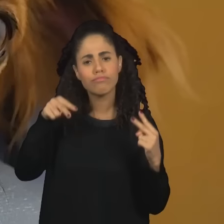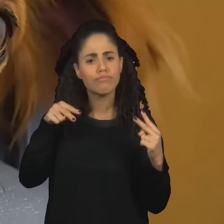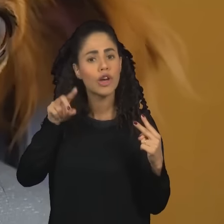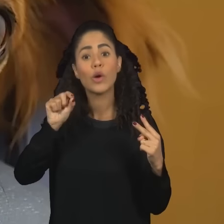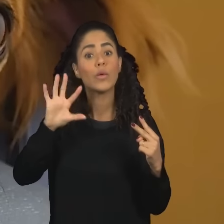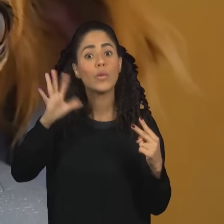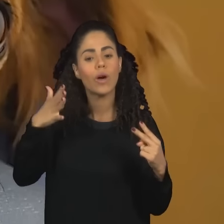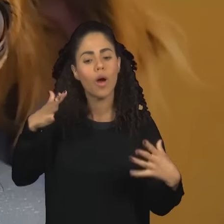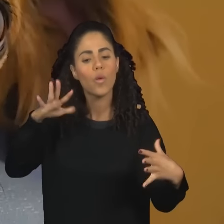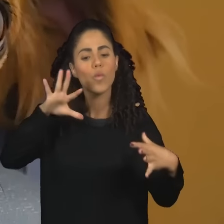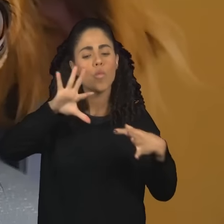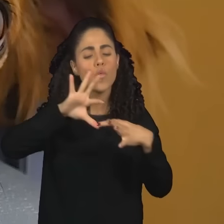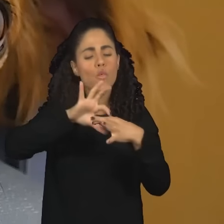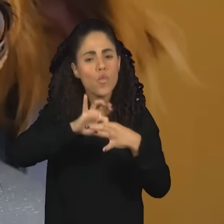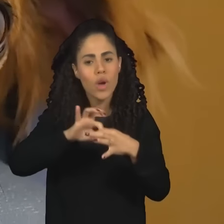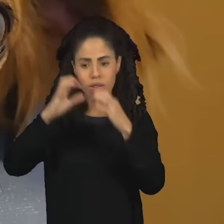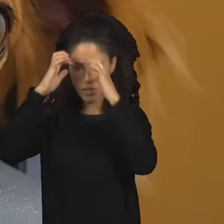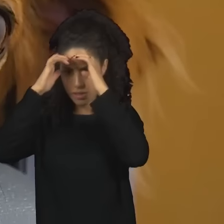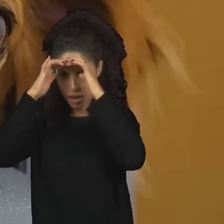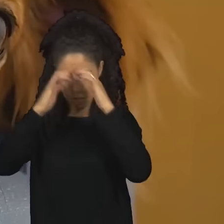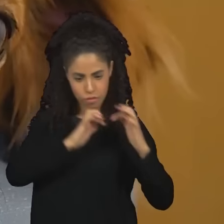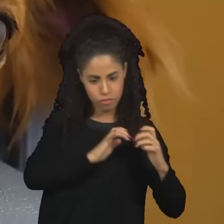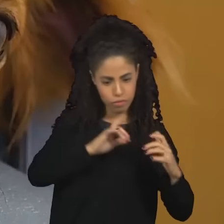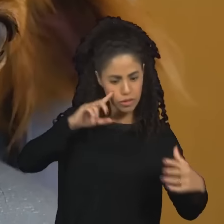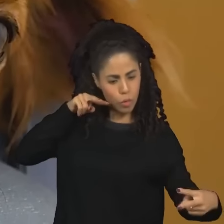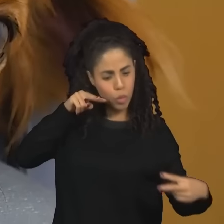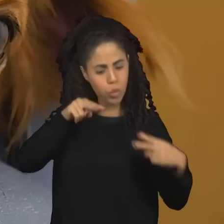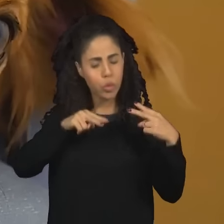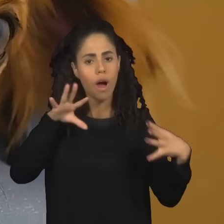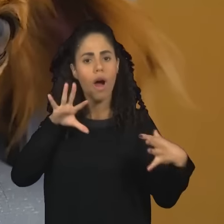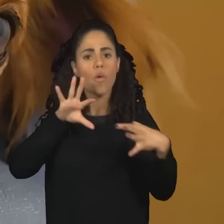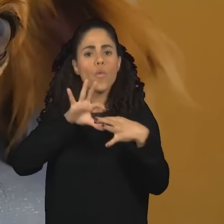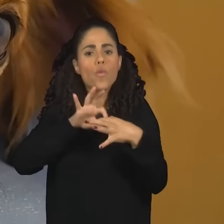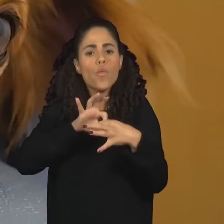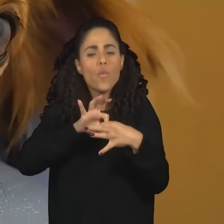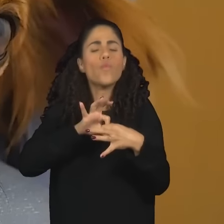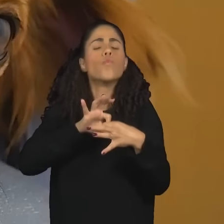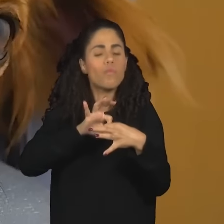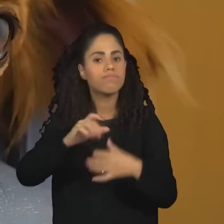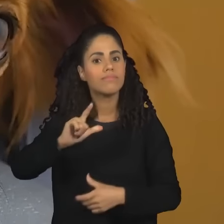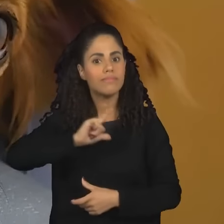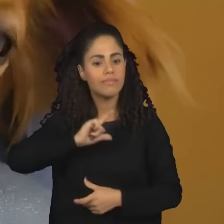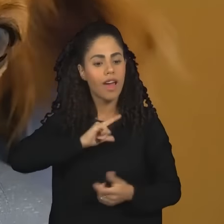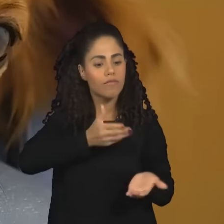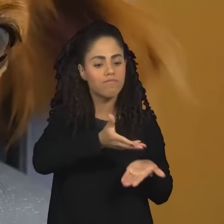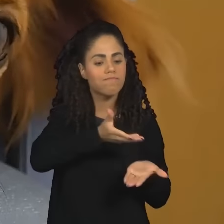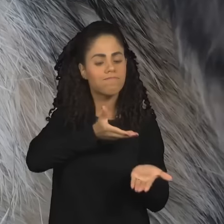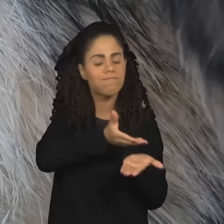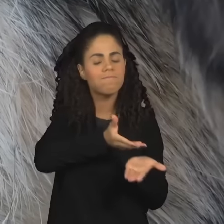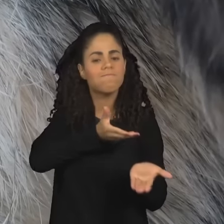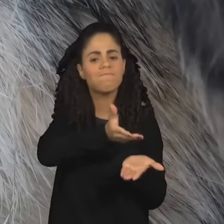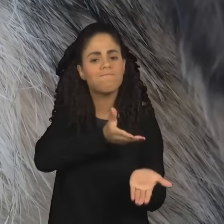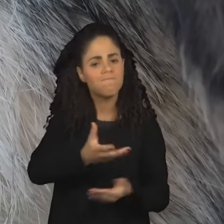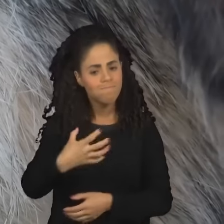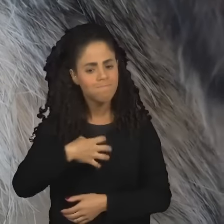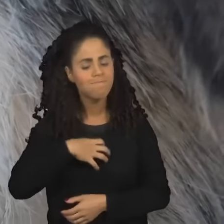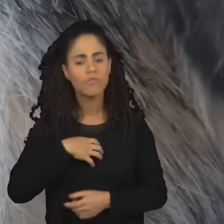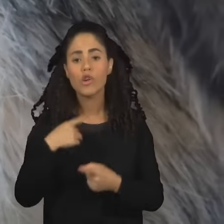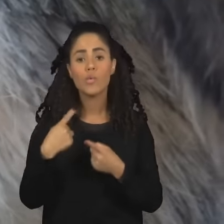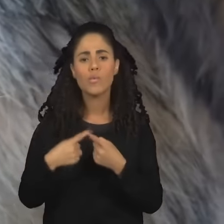pode conectar o seu cérebro com o do animal. Esse processo é chamado de acoplamento neural. Ele